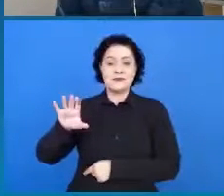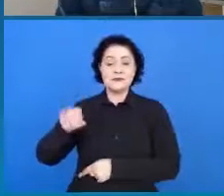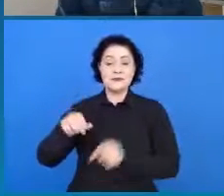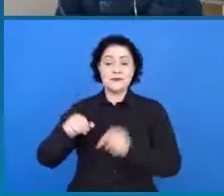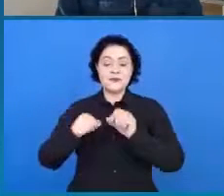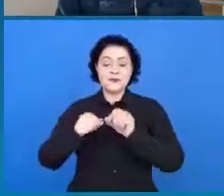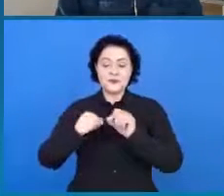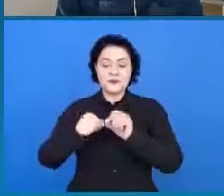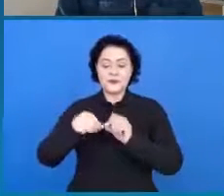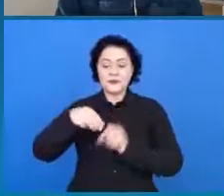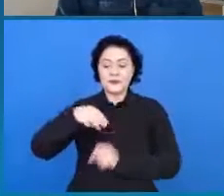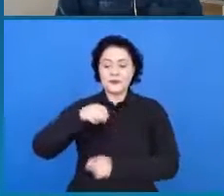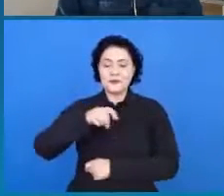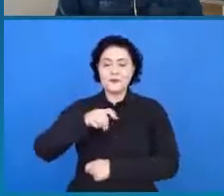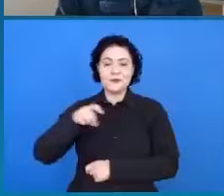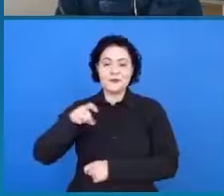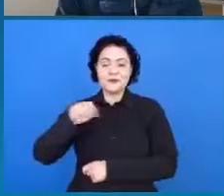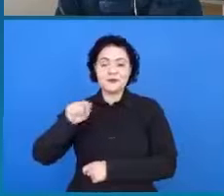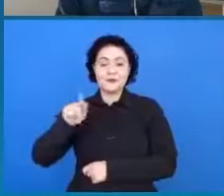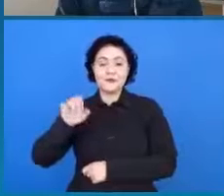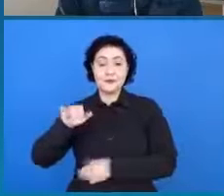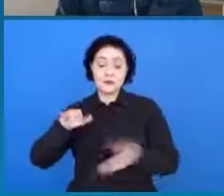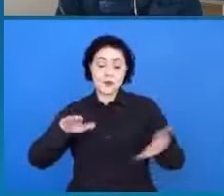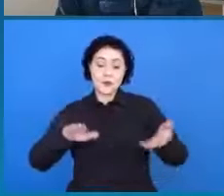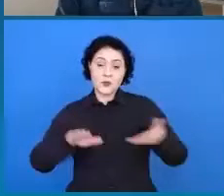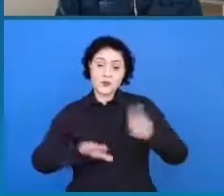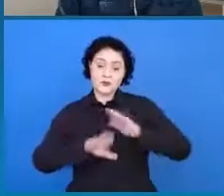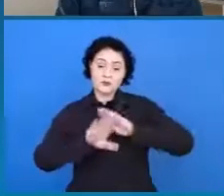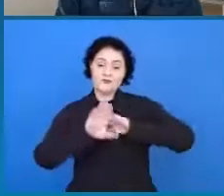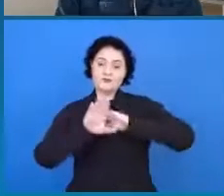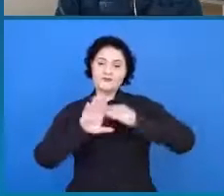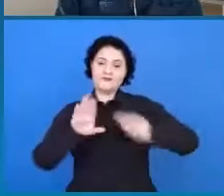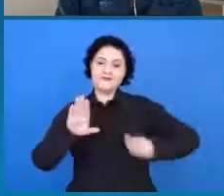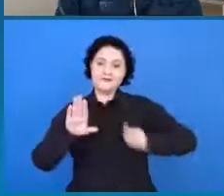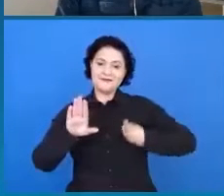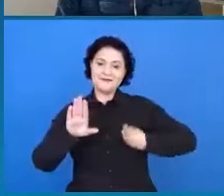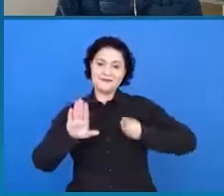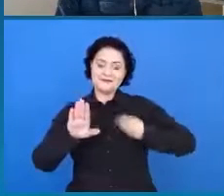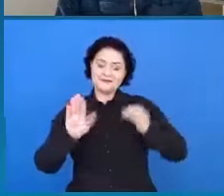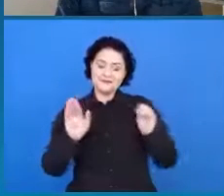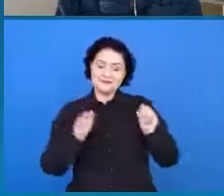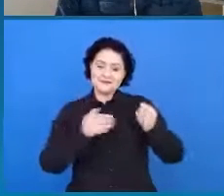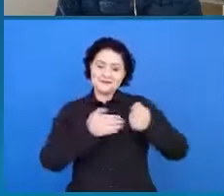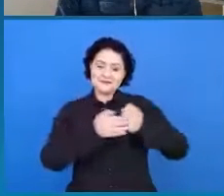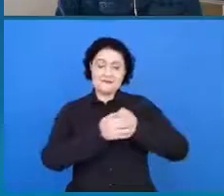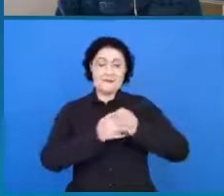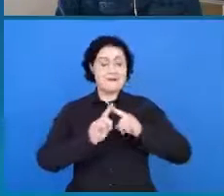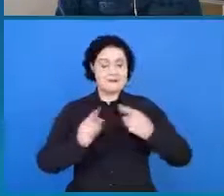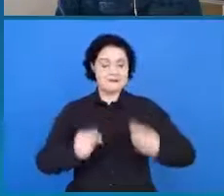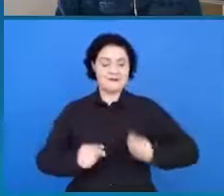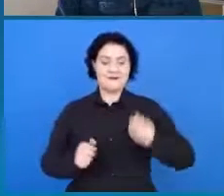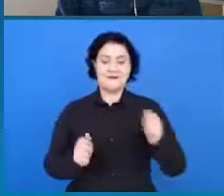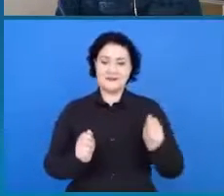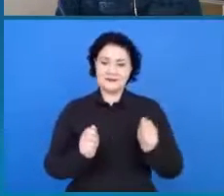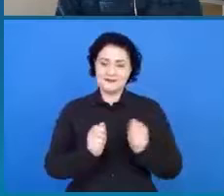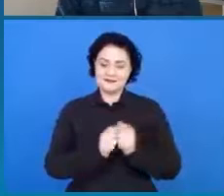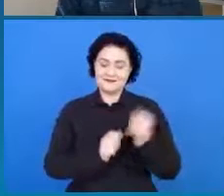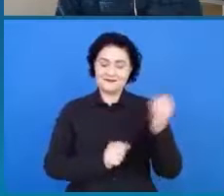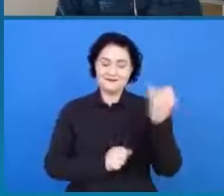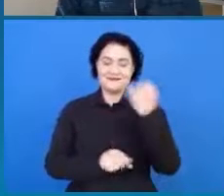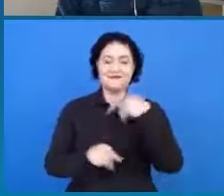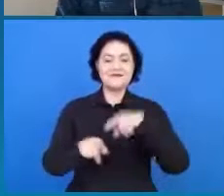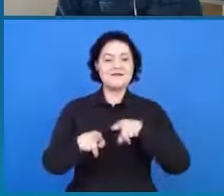mixagem e hoje está como o nosso pé está oculto mas não menos